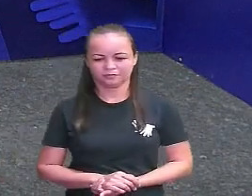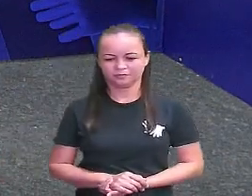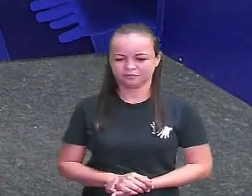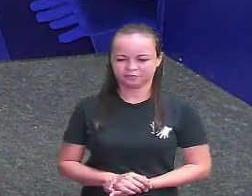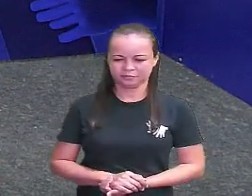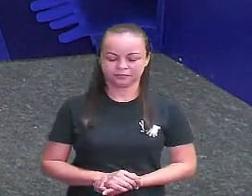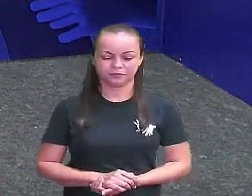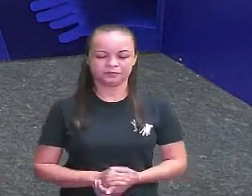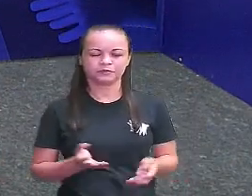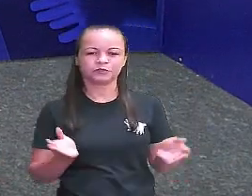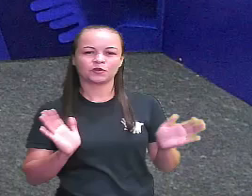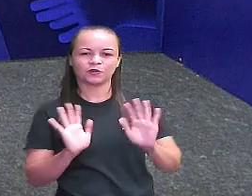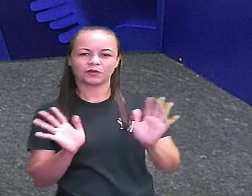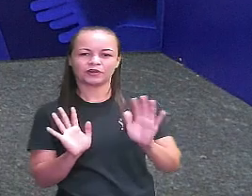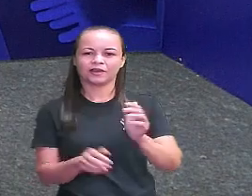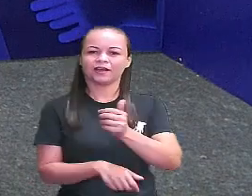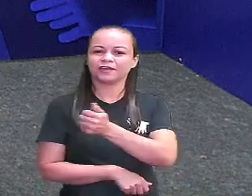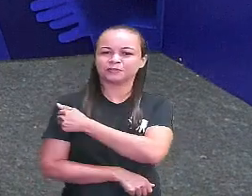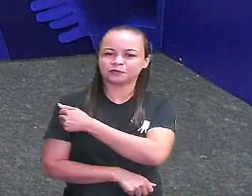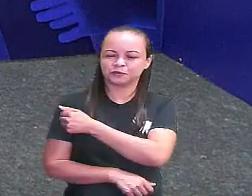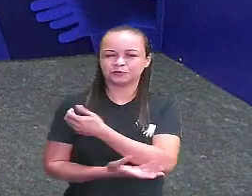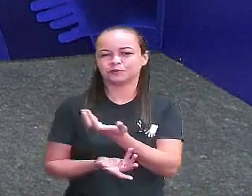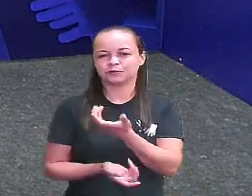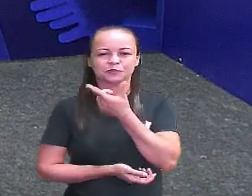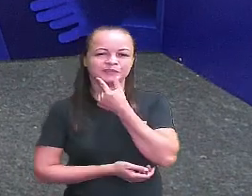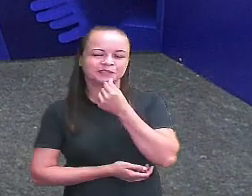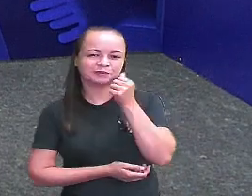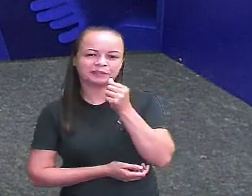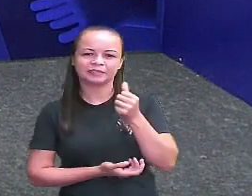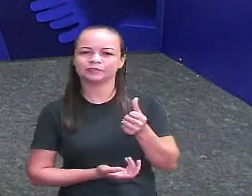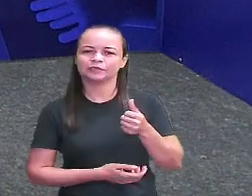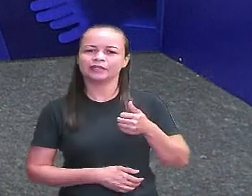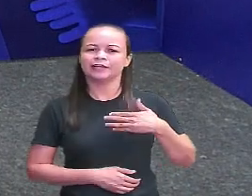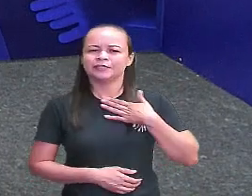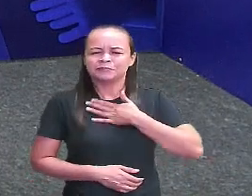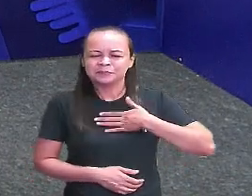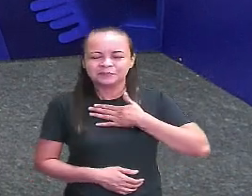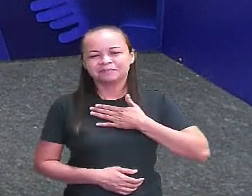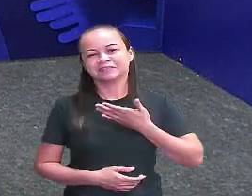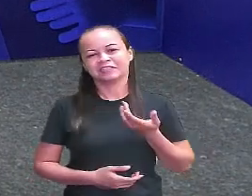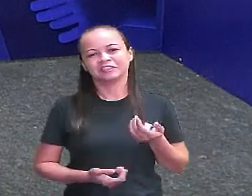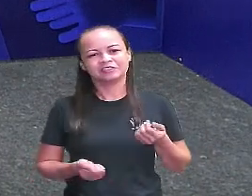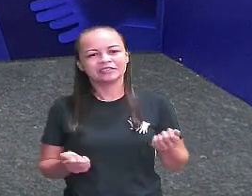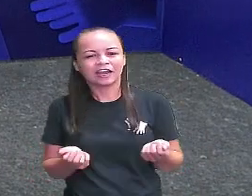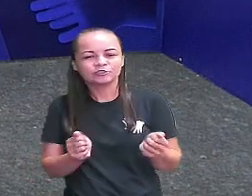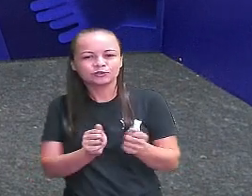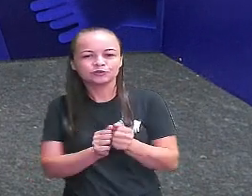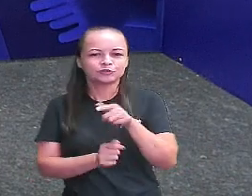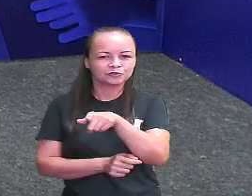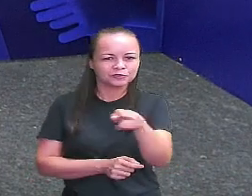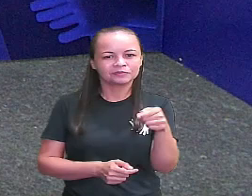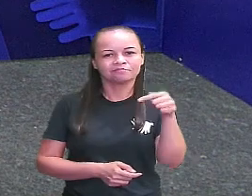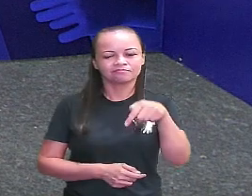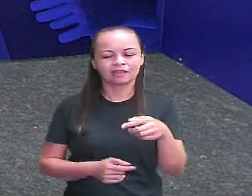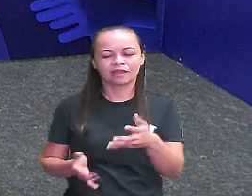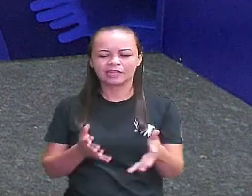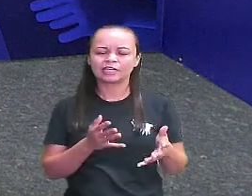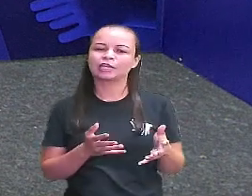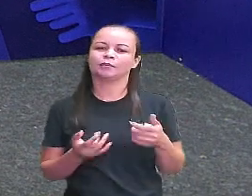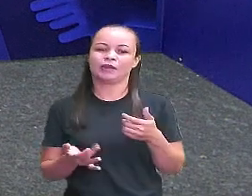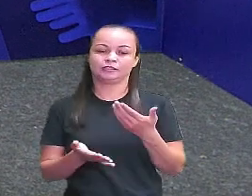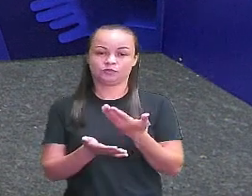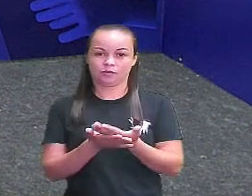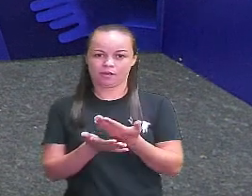Olá, queridos alunos, queridas alunas. Que alegria estar com vocês aqui em mais uma aula de língua portuguesa.